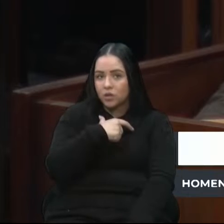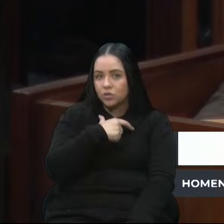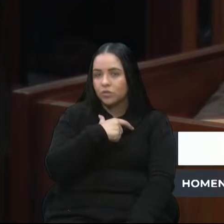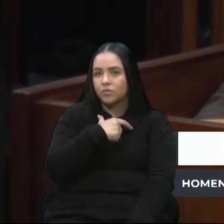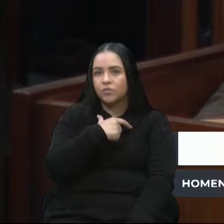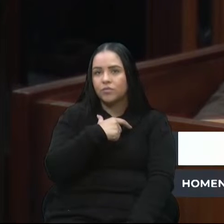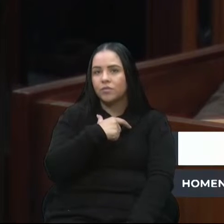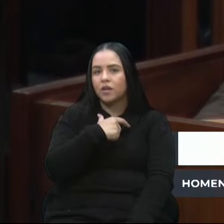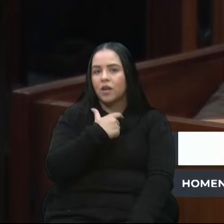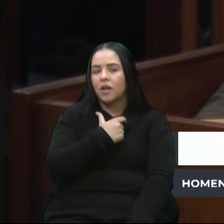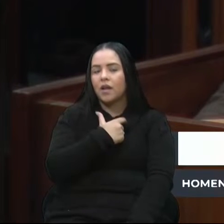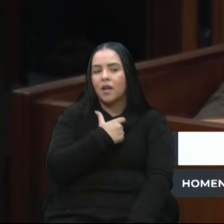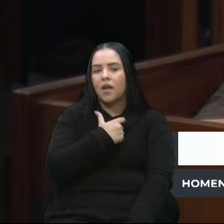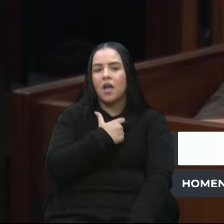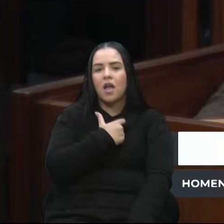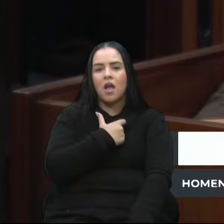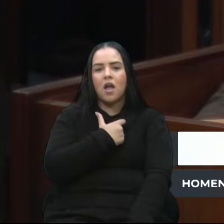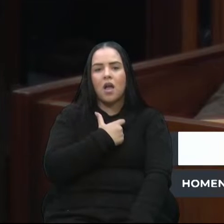algumas